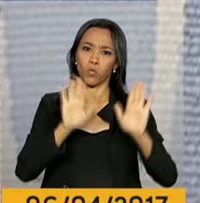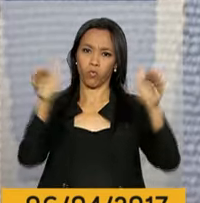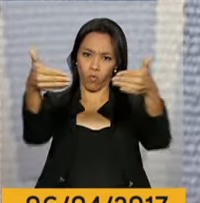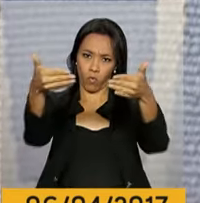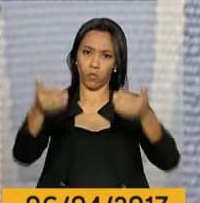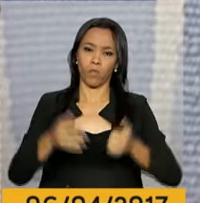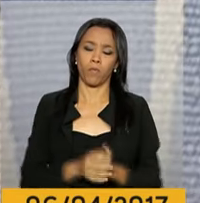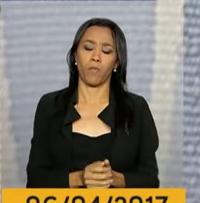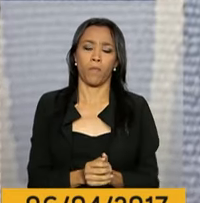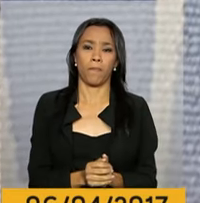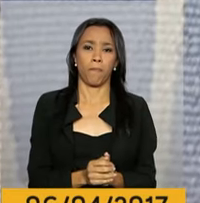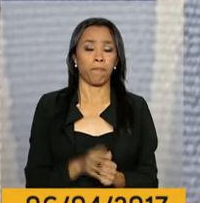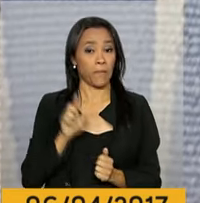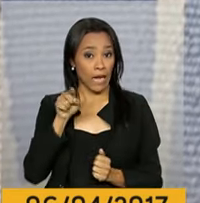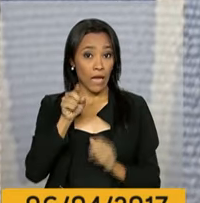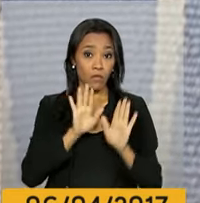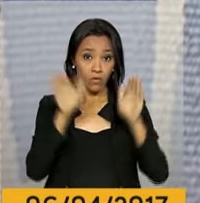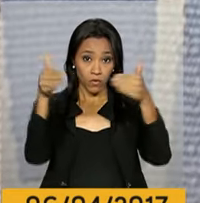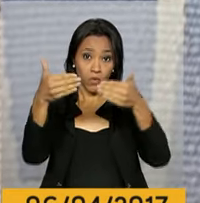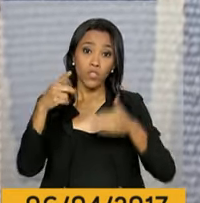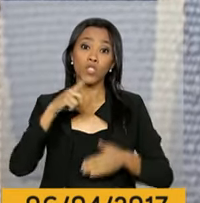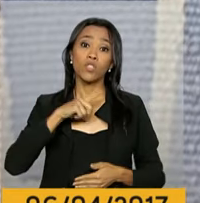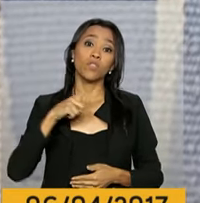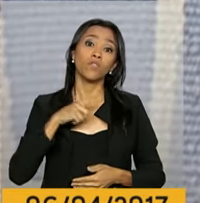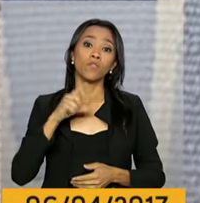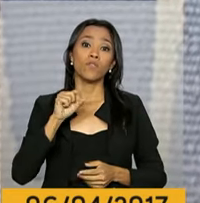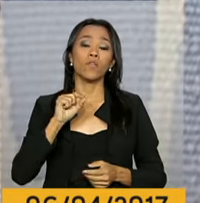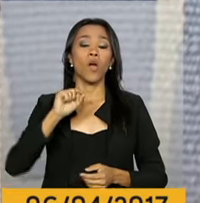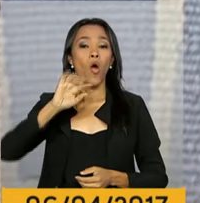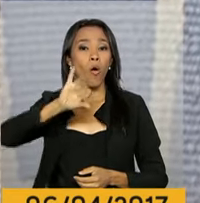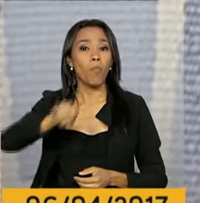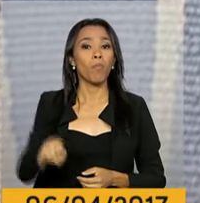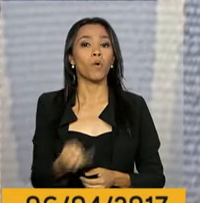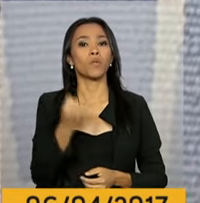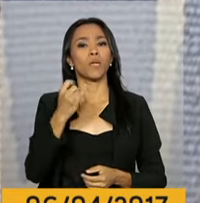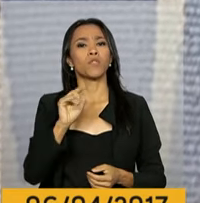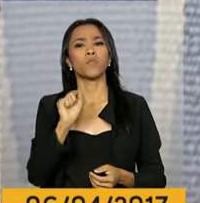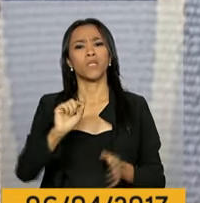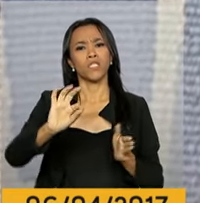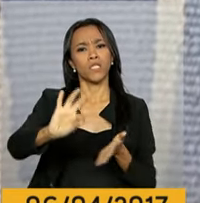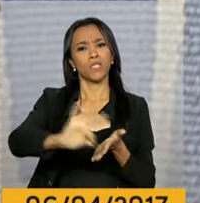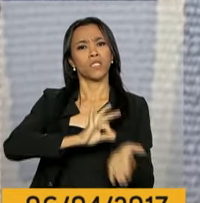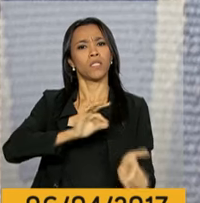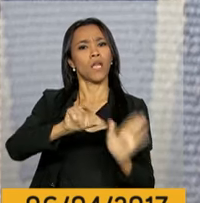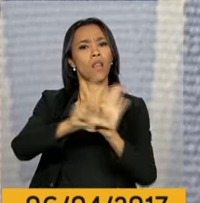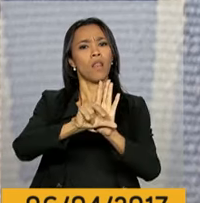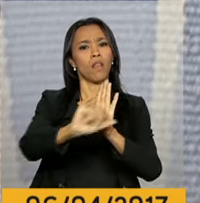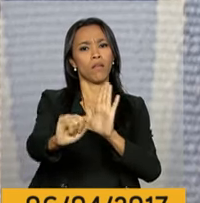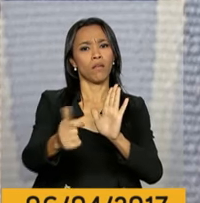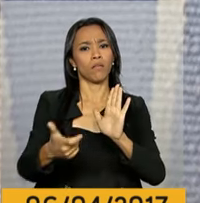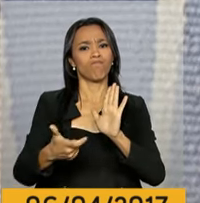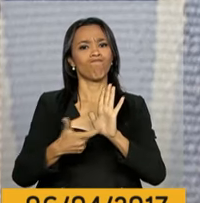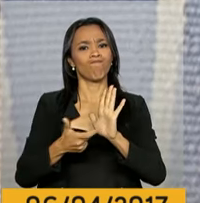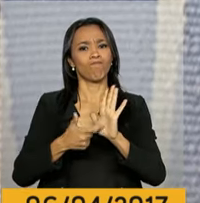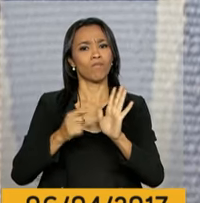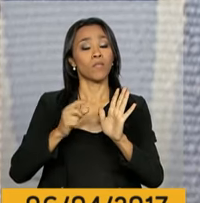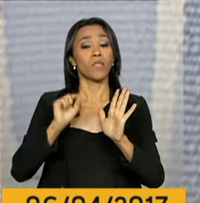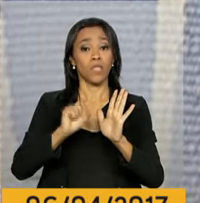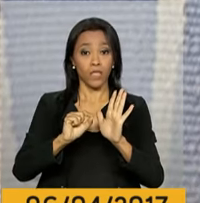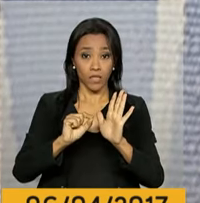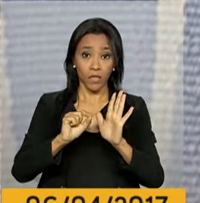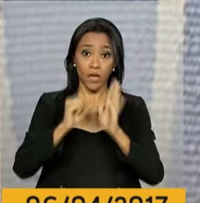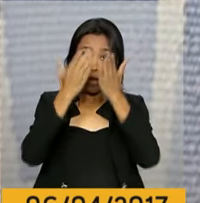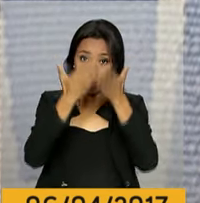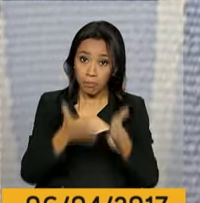até, tive oportunidade de sancionar uma lei que amplia a